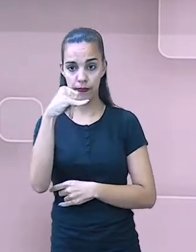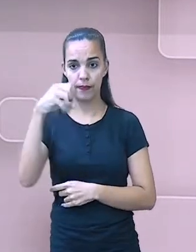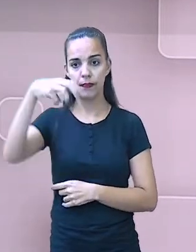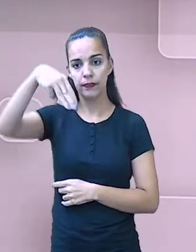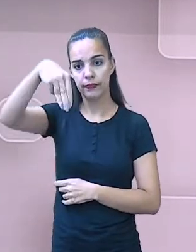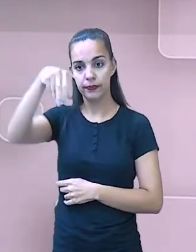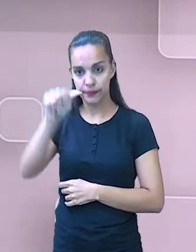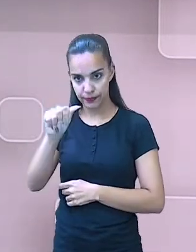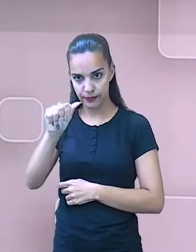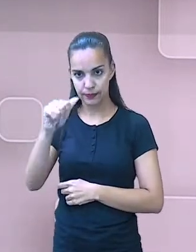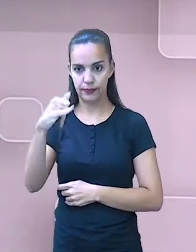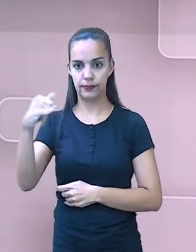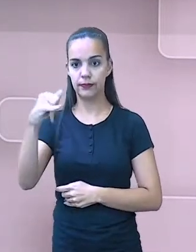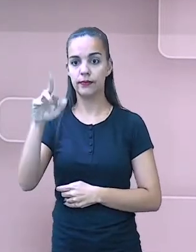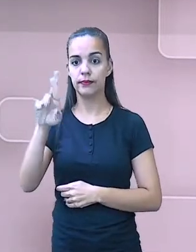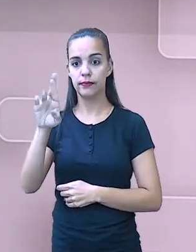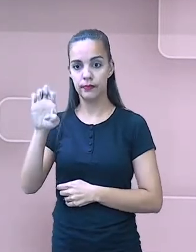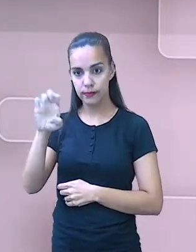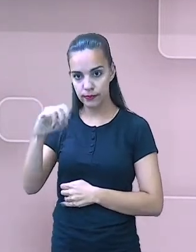amarelo.